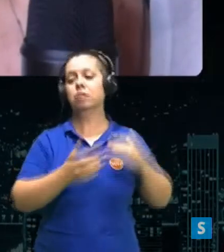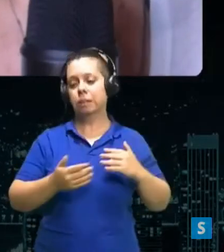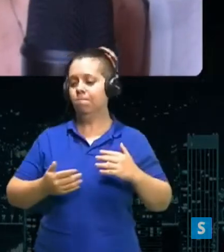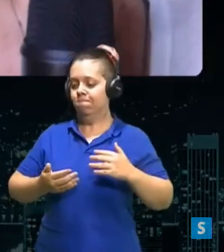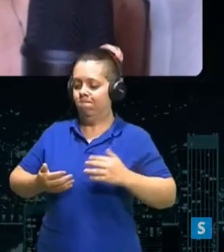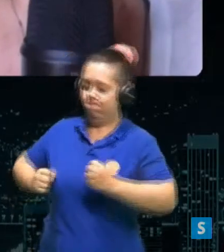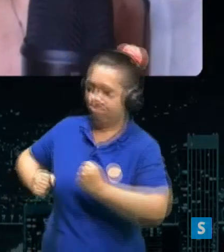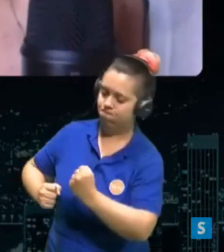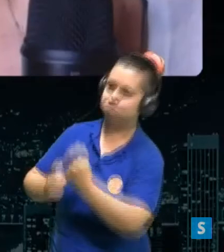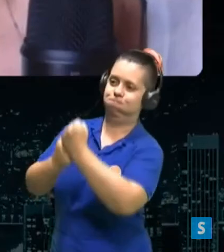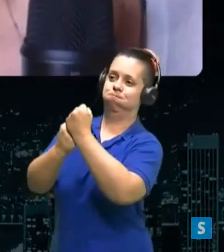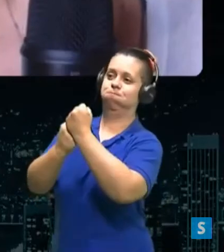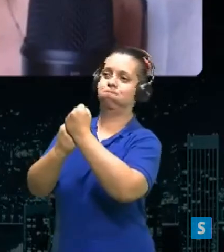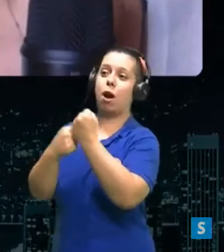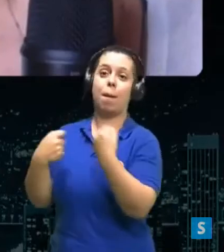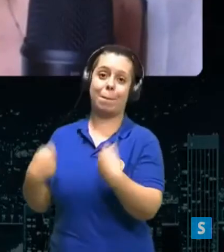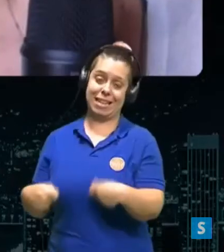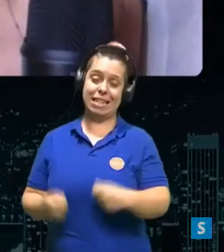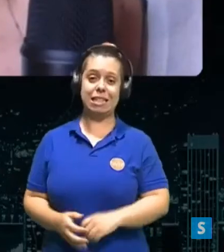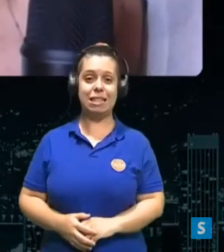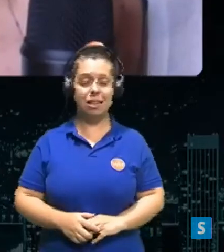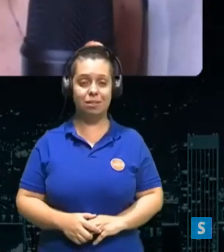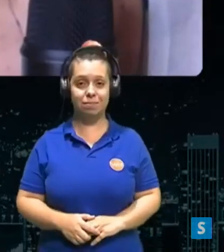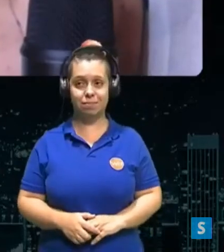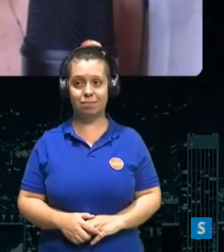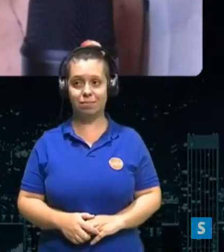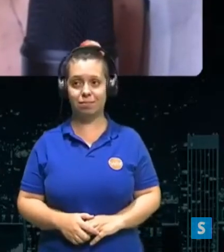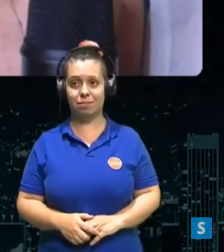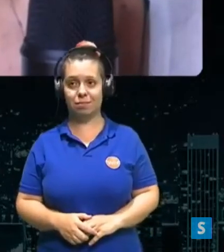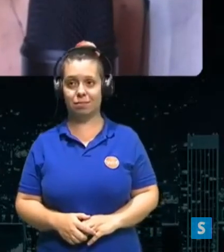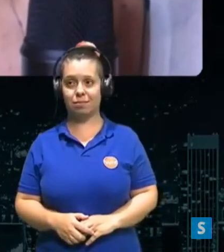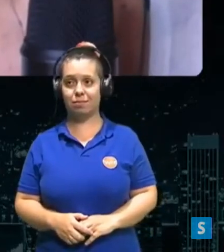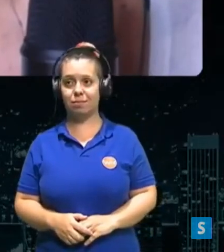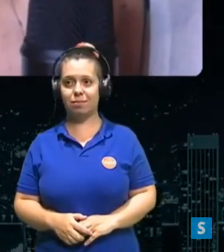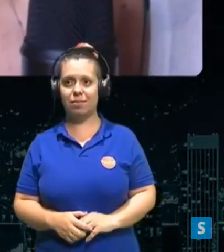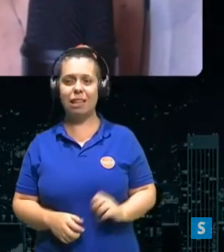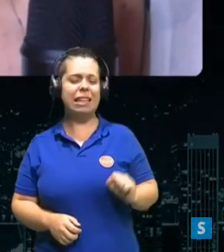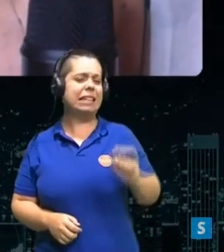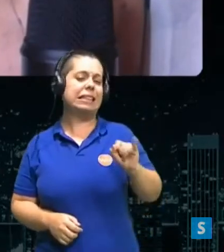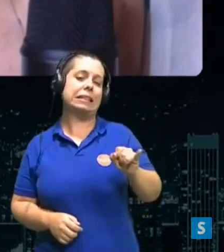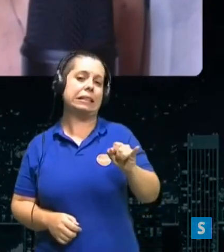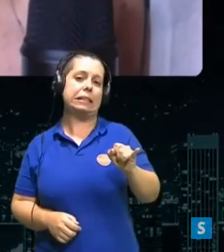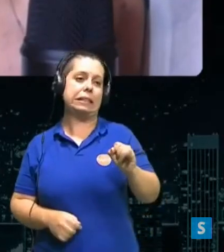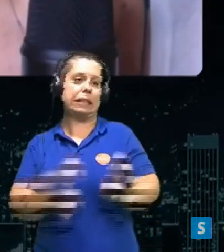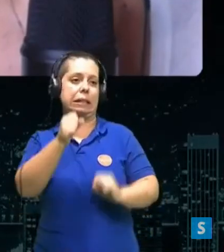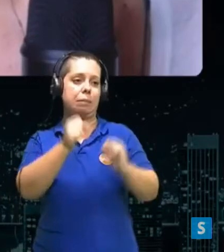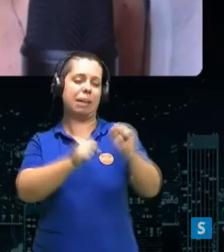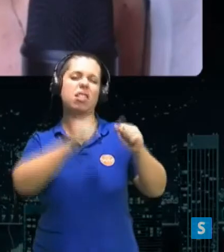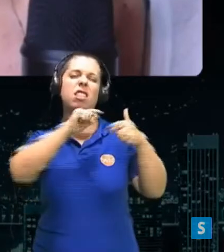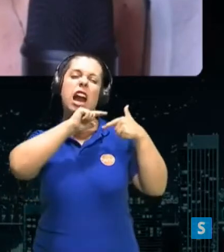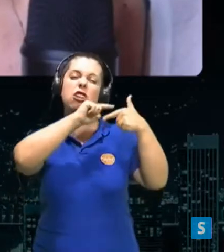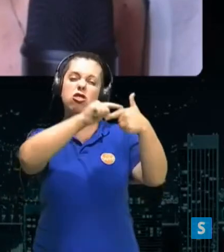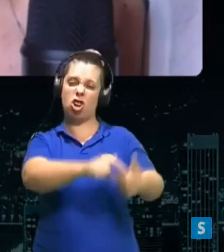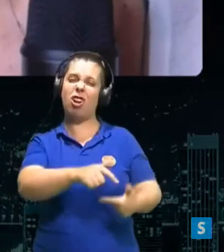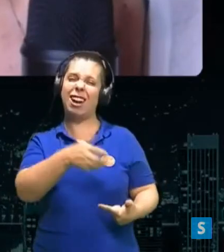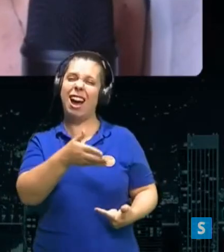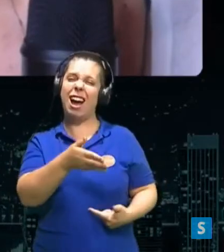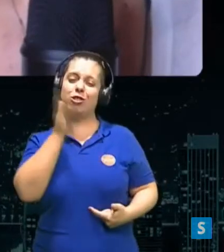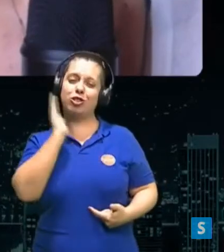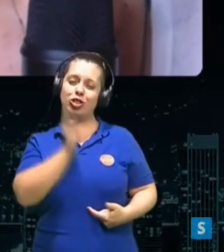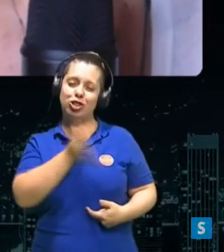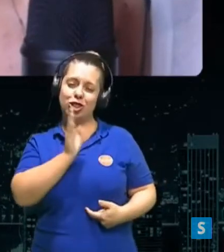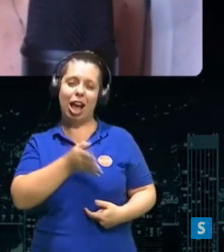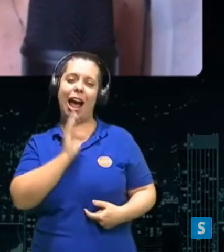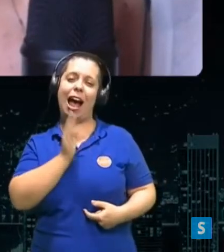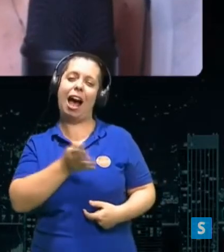mais ajuda a do que uma empresa mais antiga que tá tudo